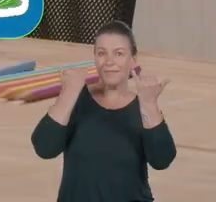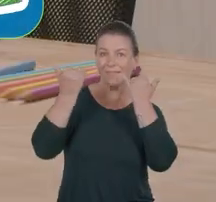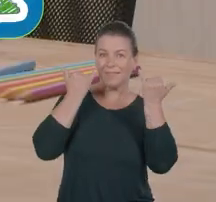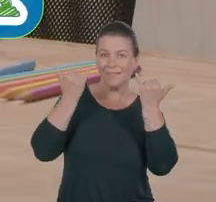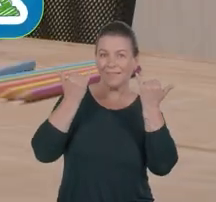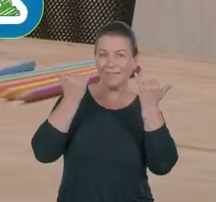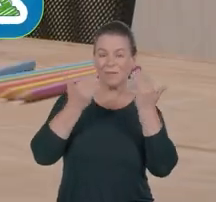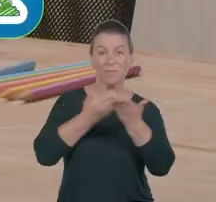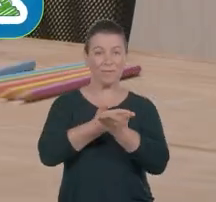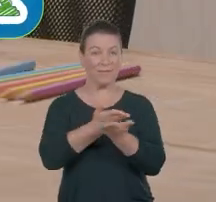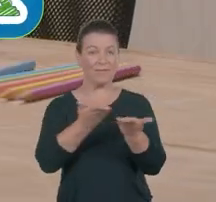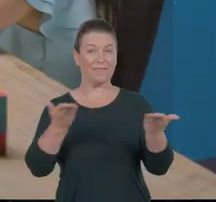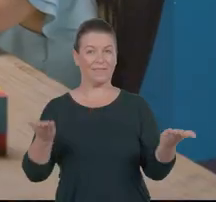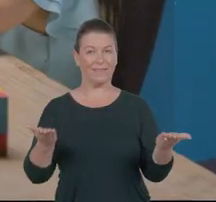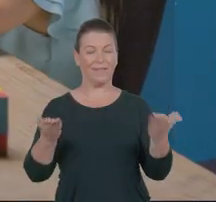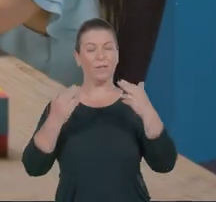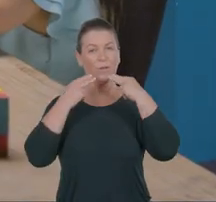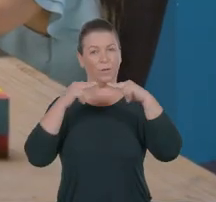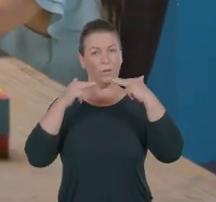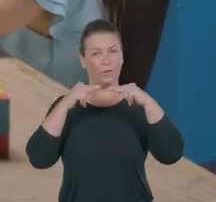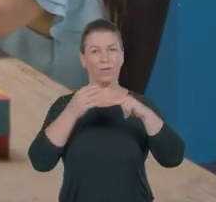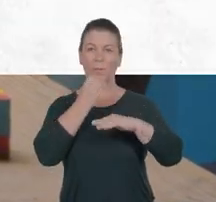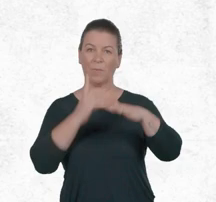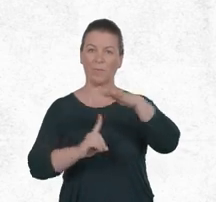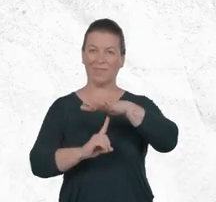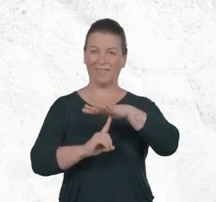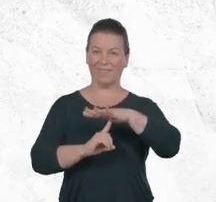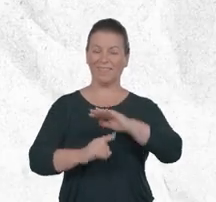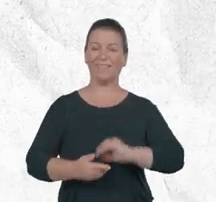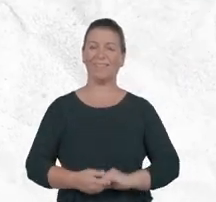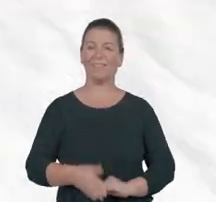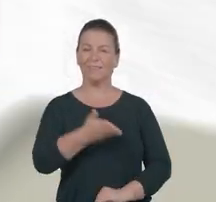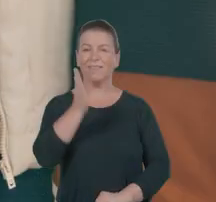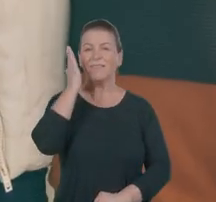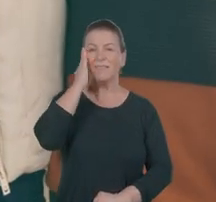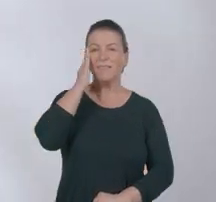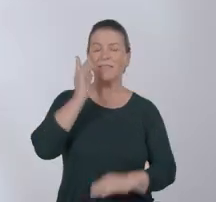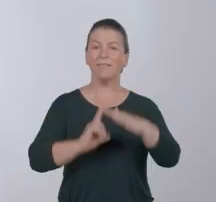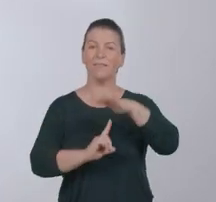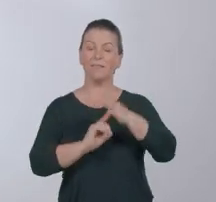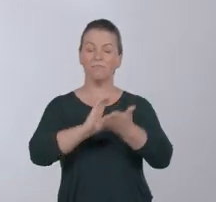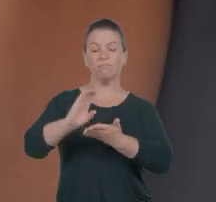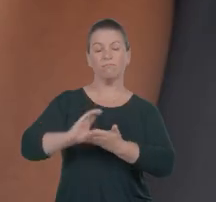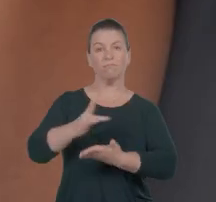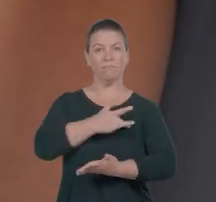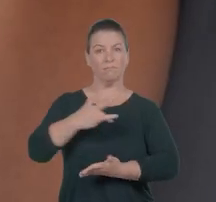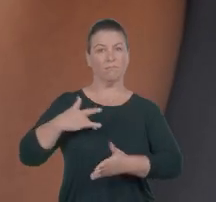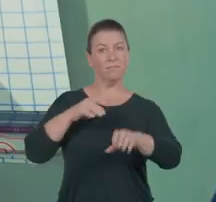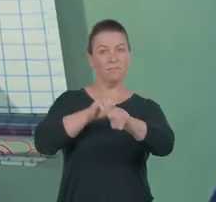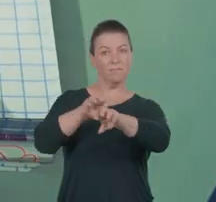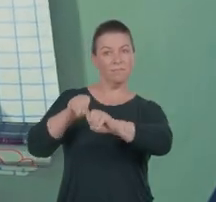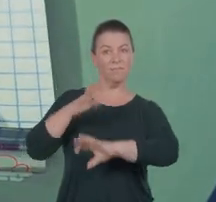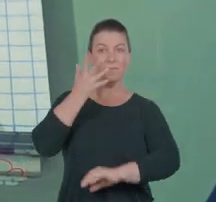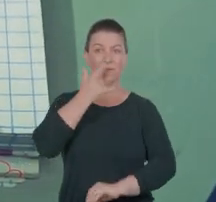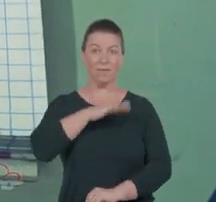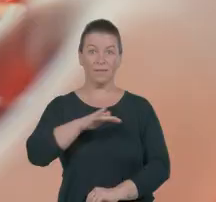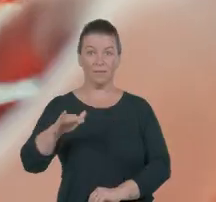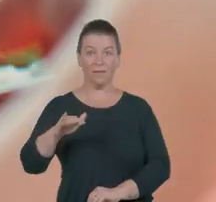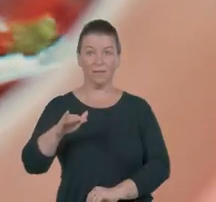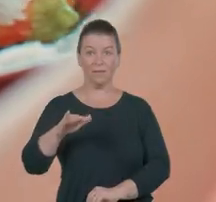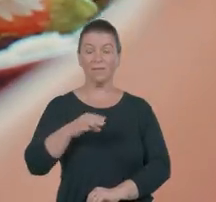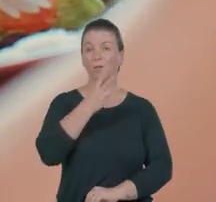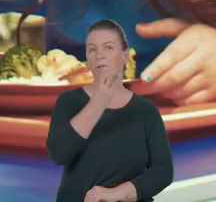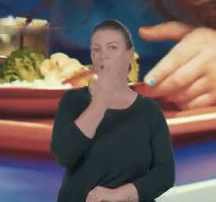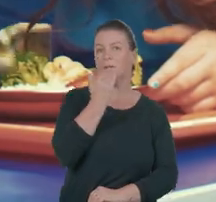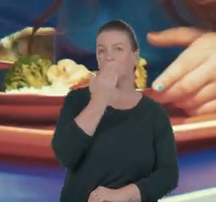mais informações para os paranaenses no Notícia Boa, Paraná. Você sabia que o Paraná investe na saúde e educação de crianças?